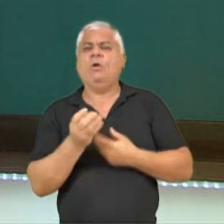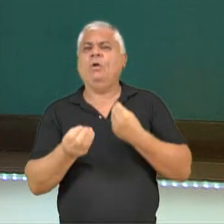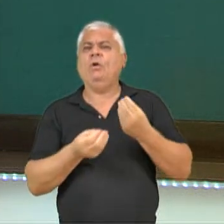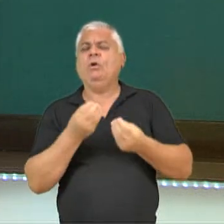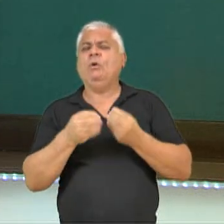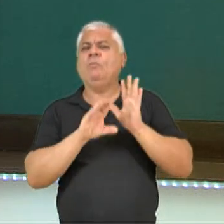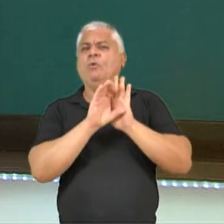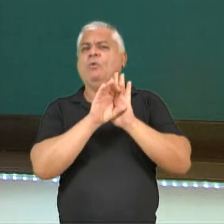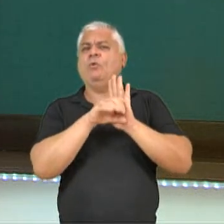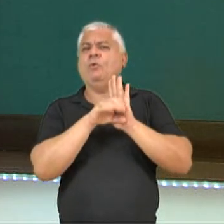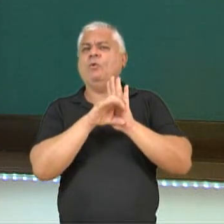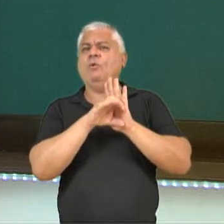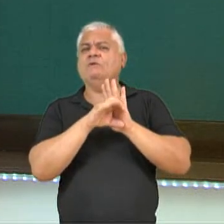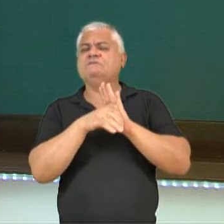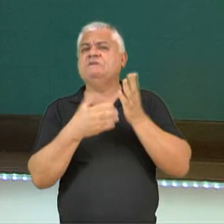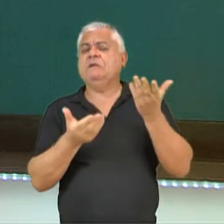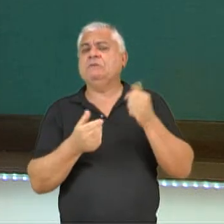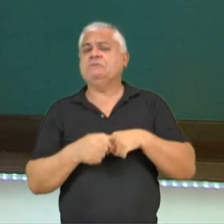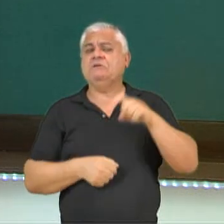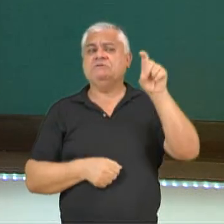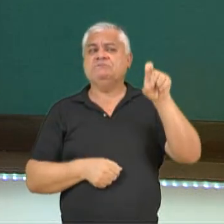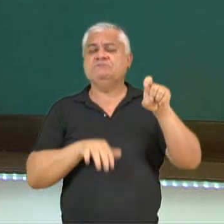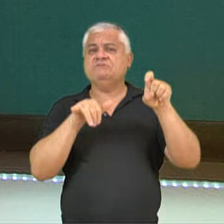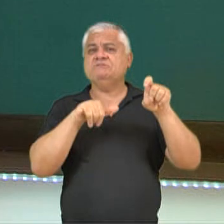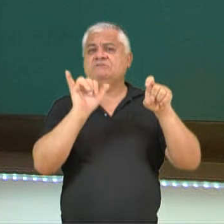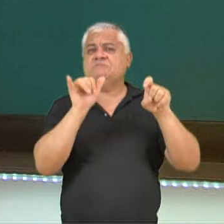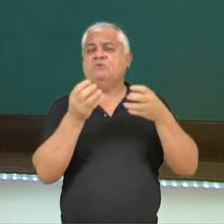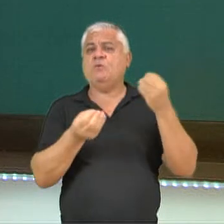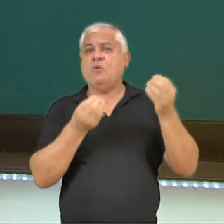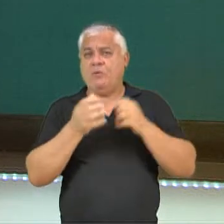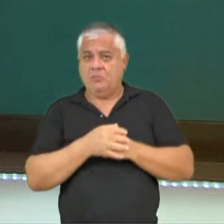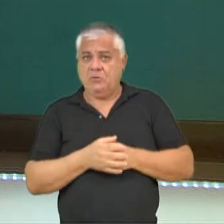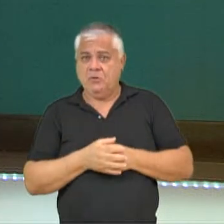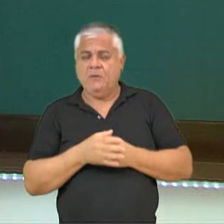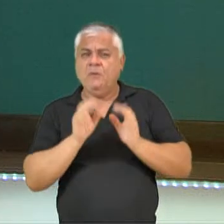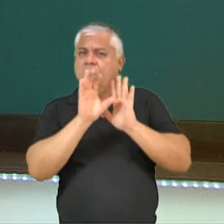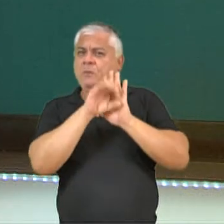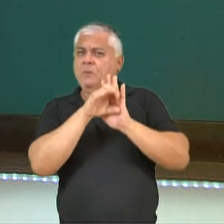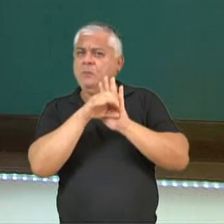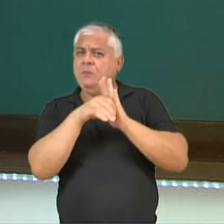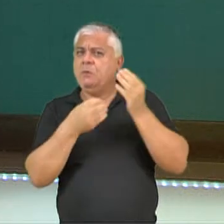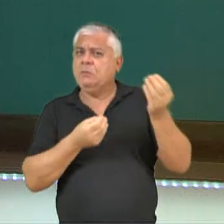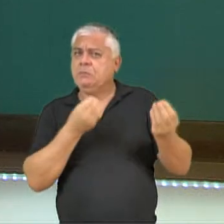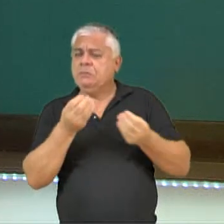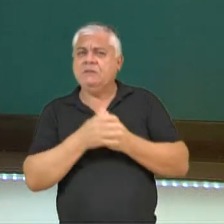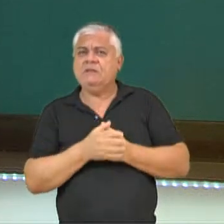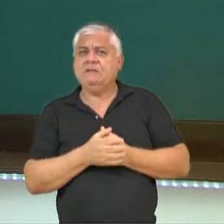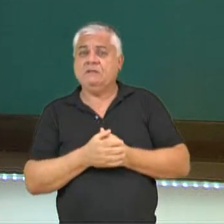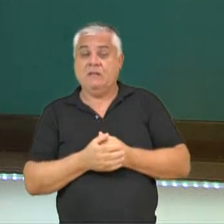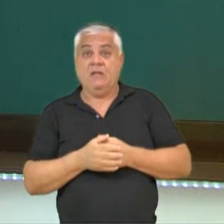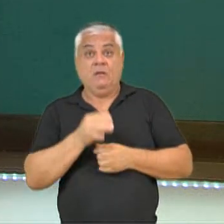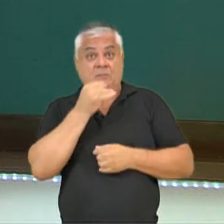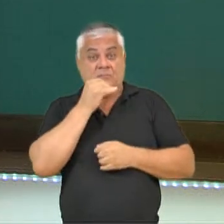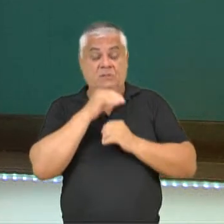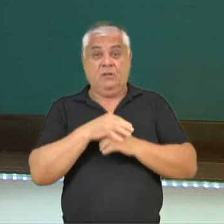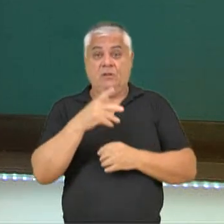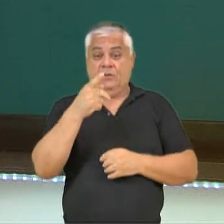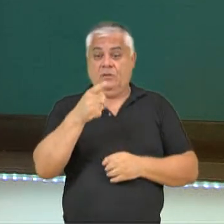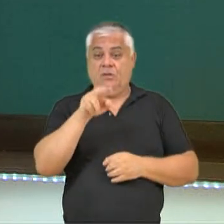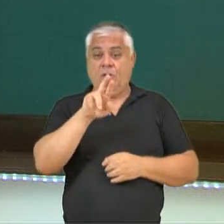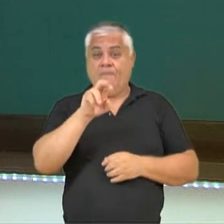da propriedade distributiva. Então é mais difícil os nomes do que realmente fazer, né? A propriedade distributiva tem a